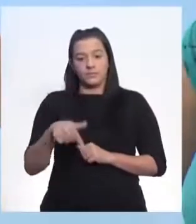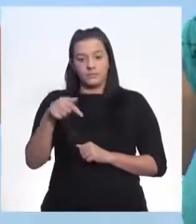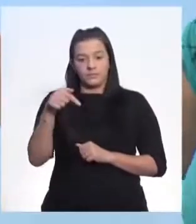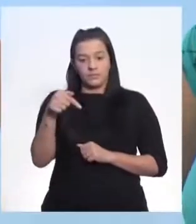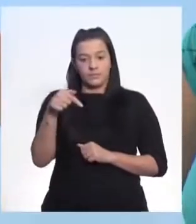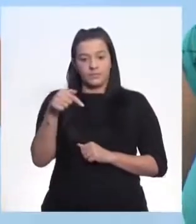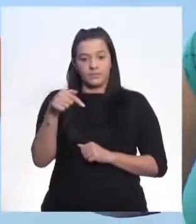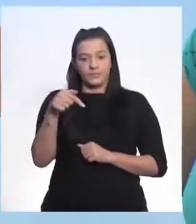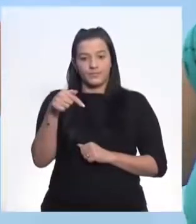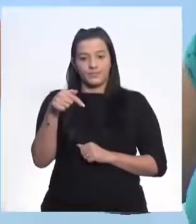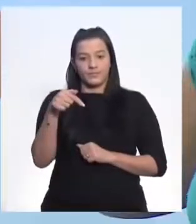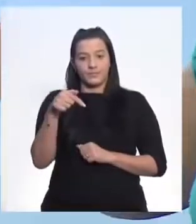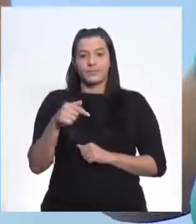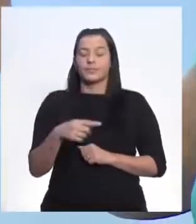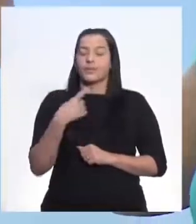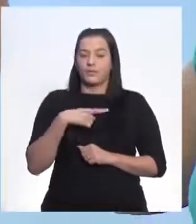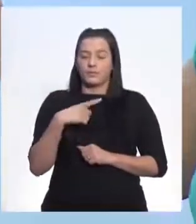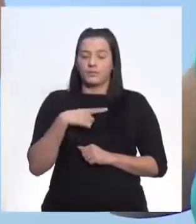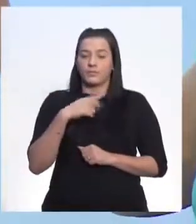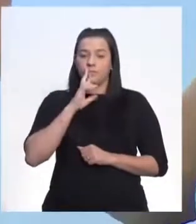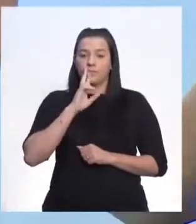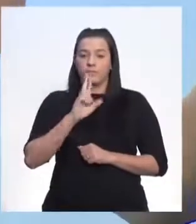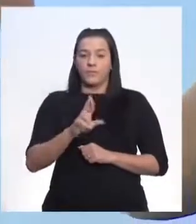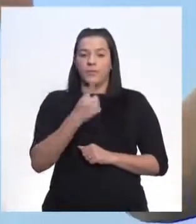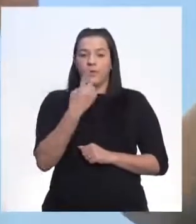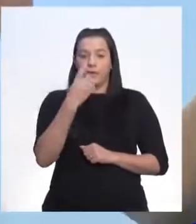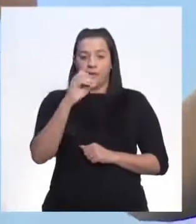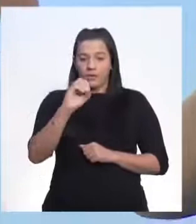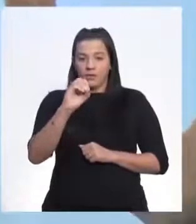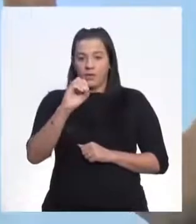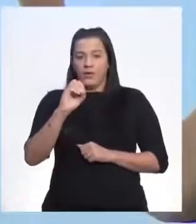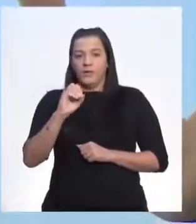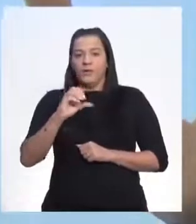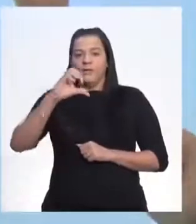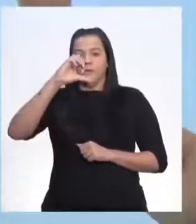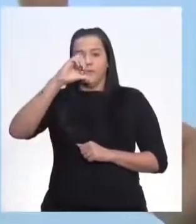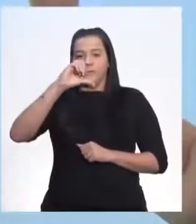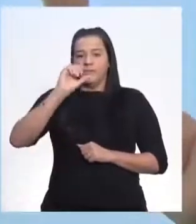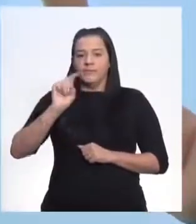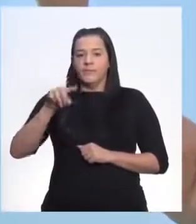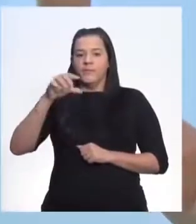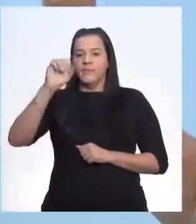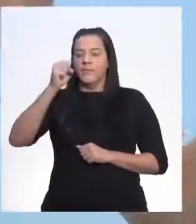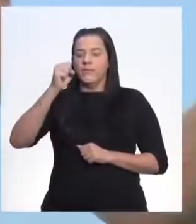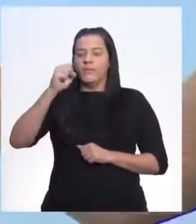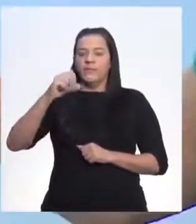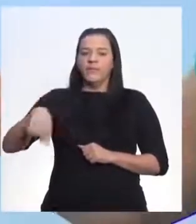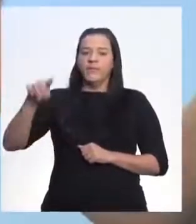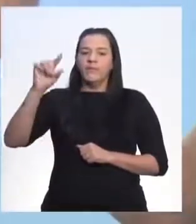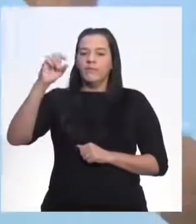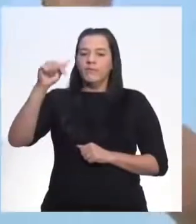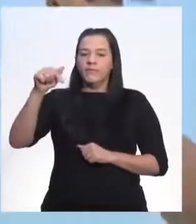o 10 em cima até parar no 7